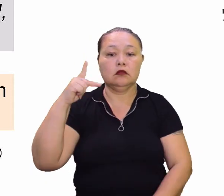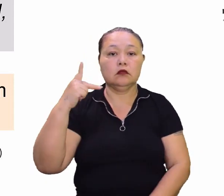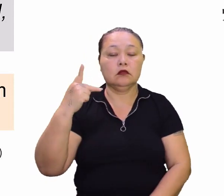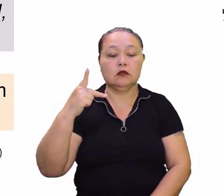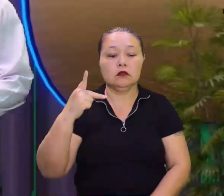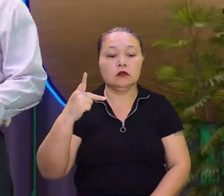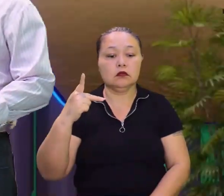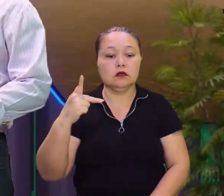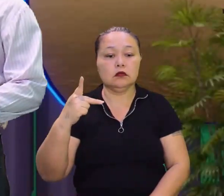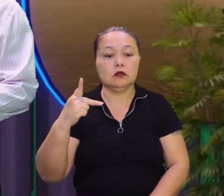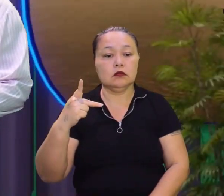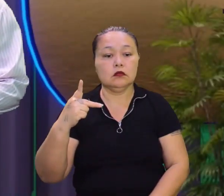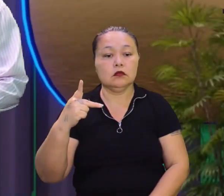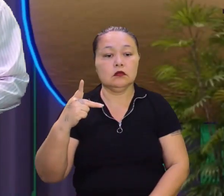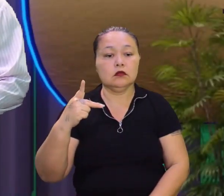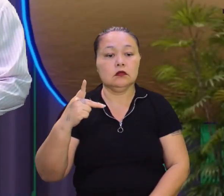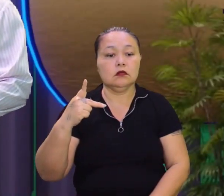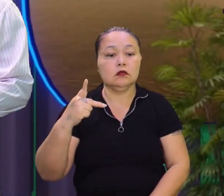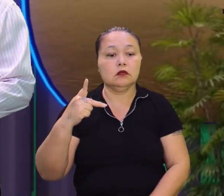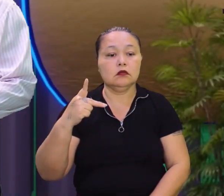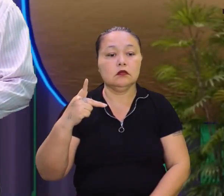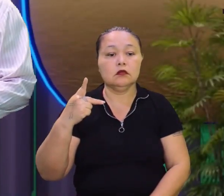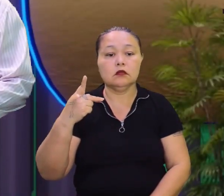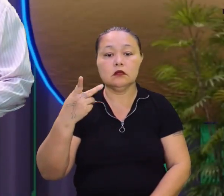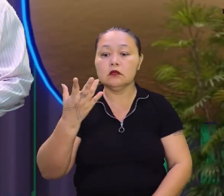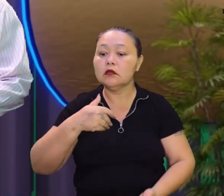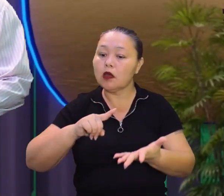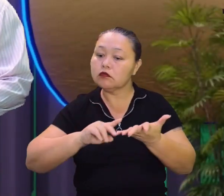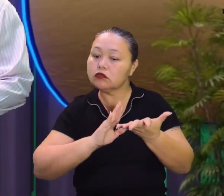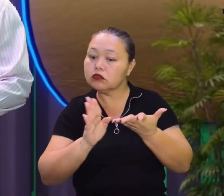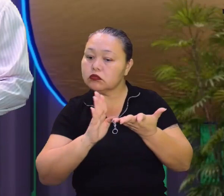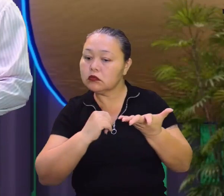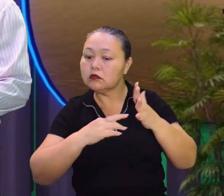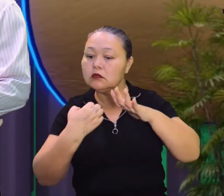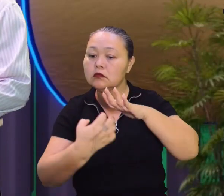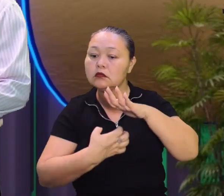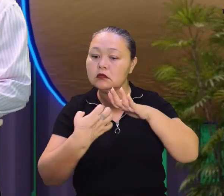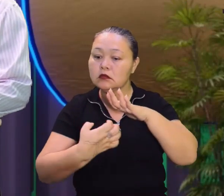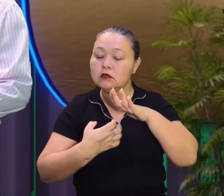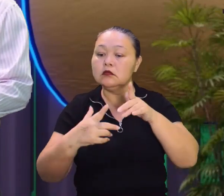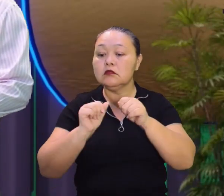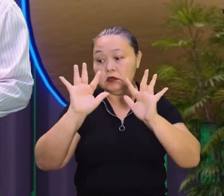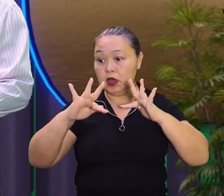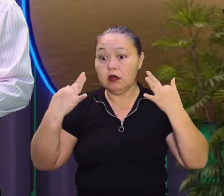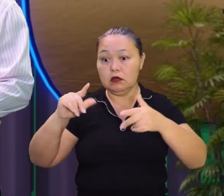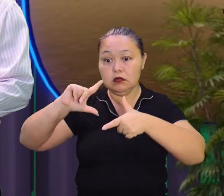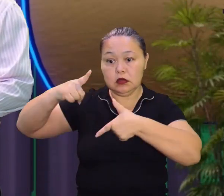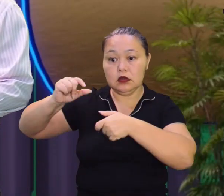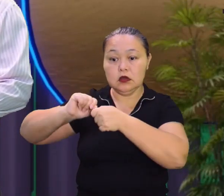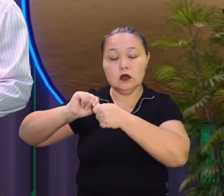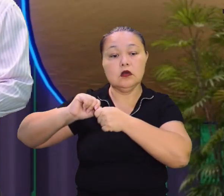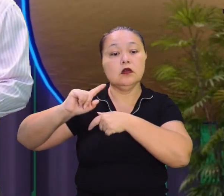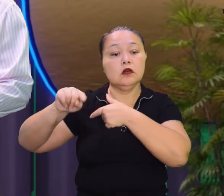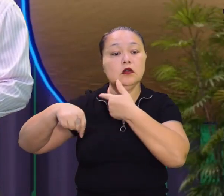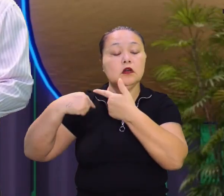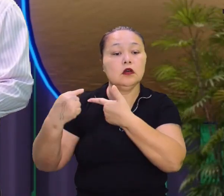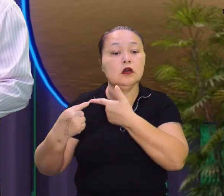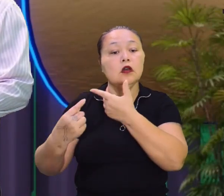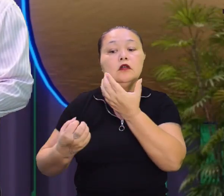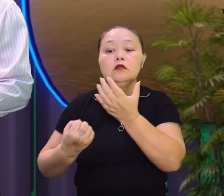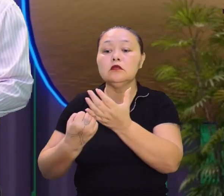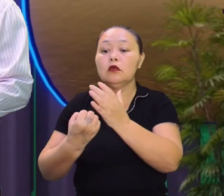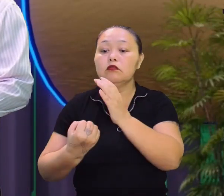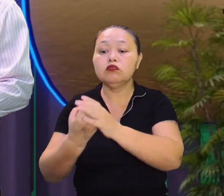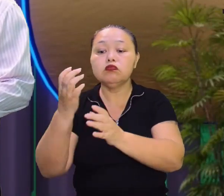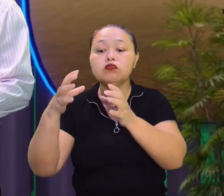vamos colocar, o seu ramo industrial, e essas famílias tradicionais acabaram criando